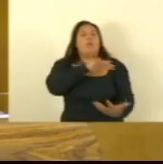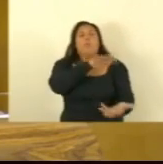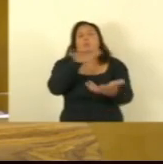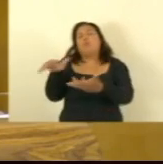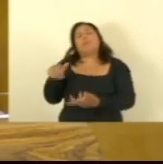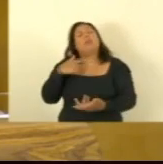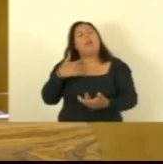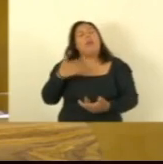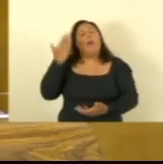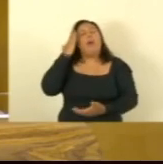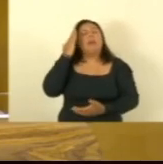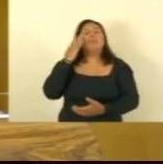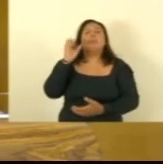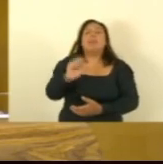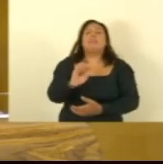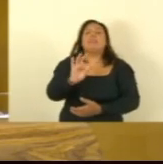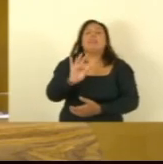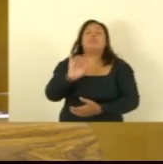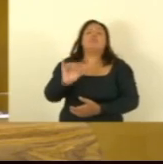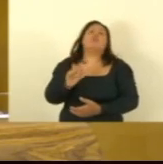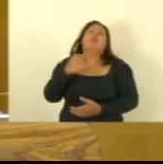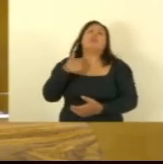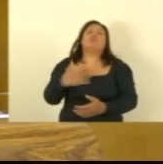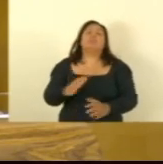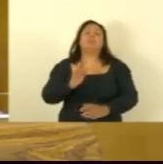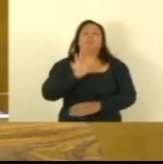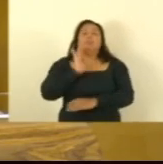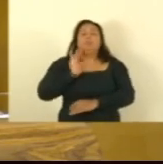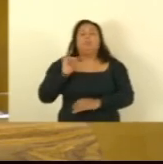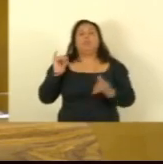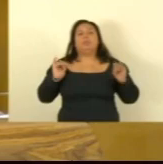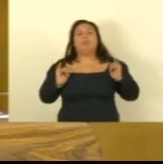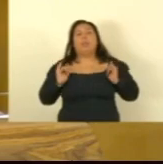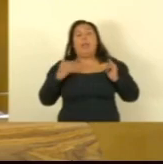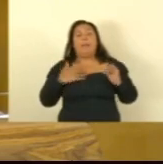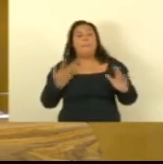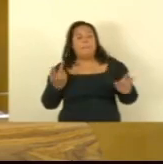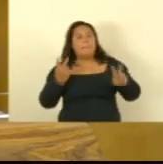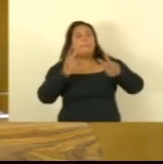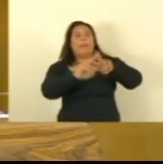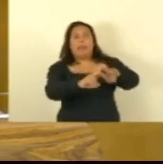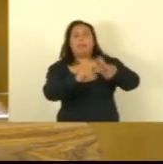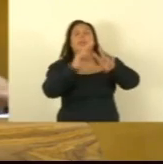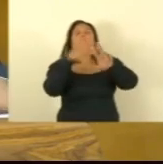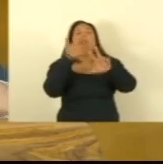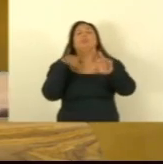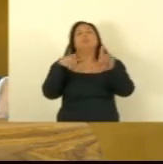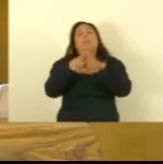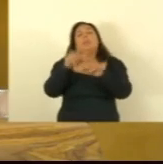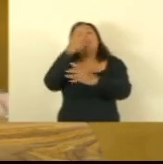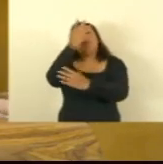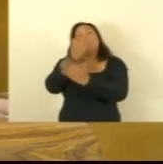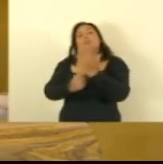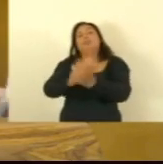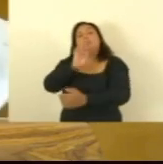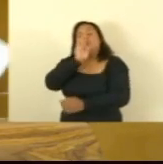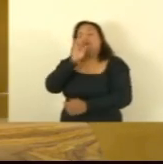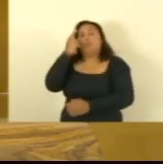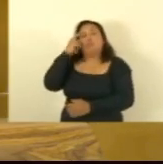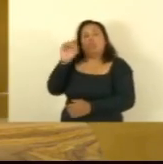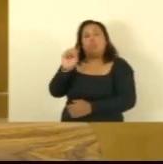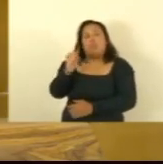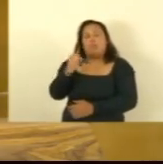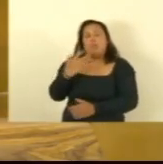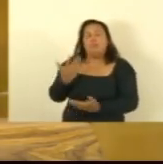que o Supremo agora, de forma isenta, prenda os responsáveis pela omissão dos atos do dia 8, senhor